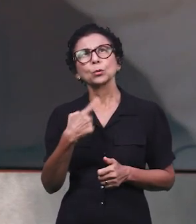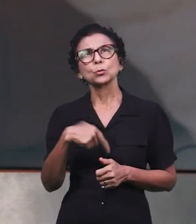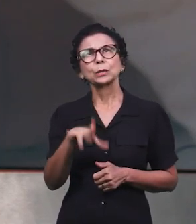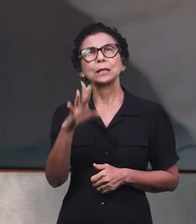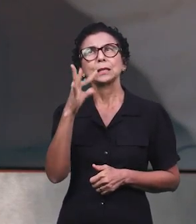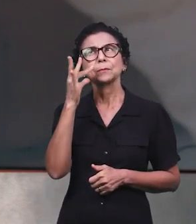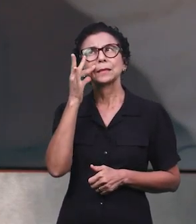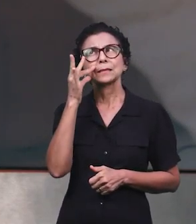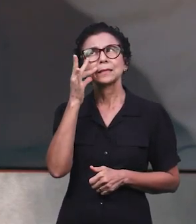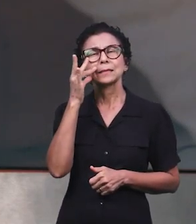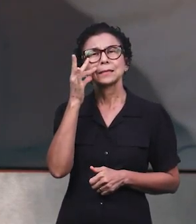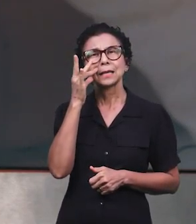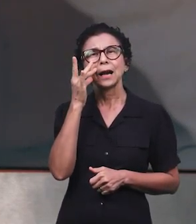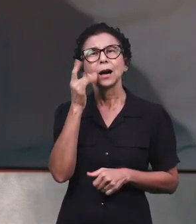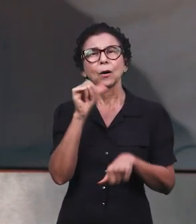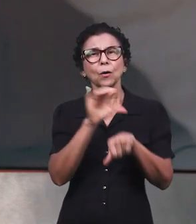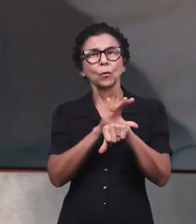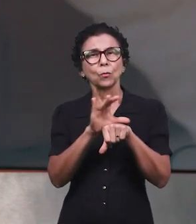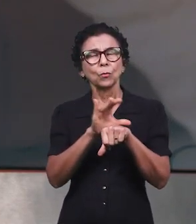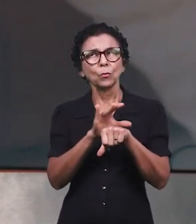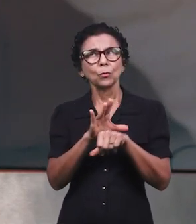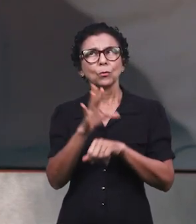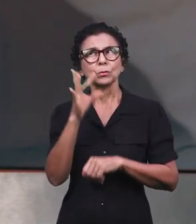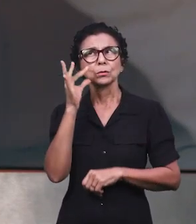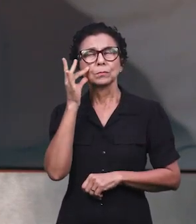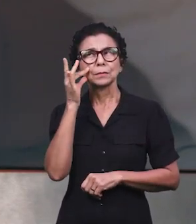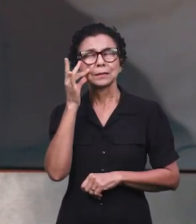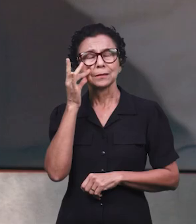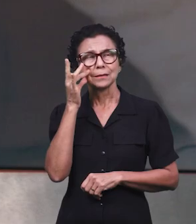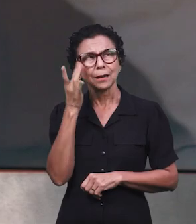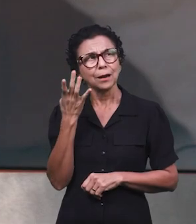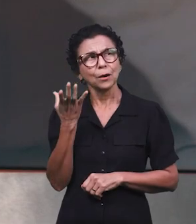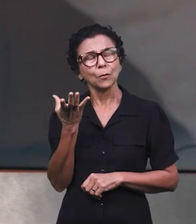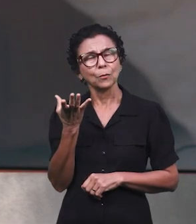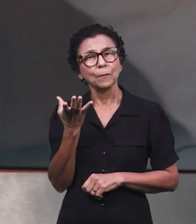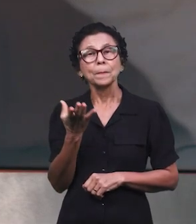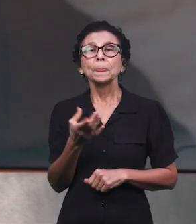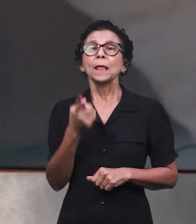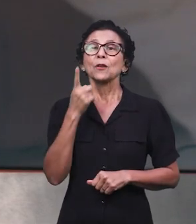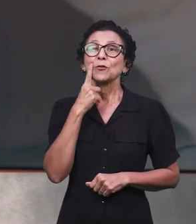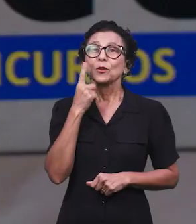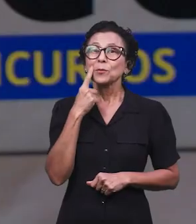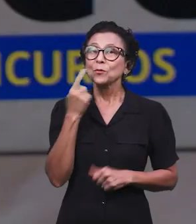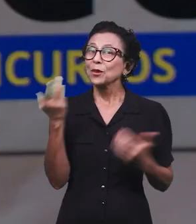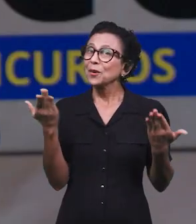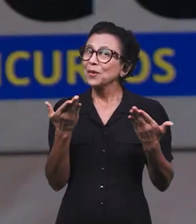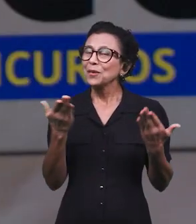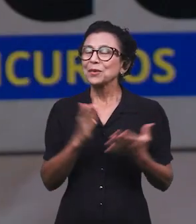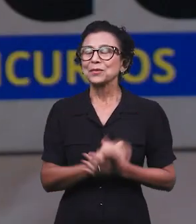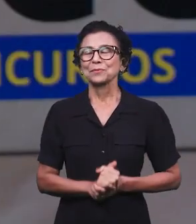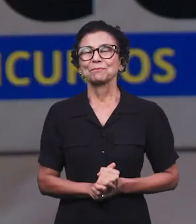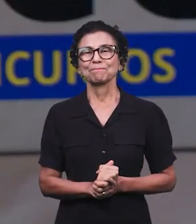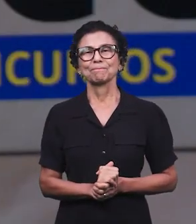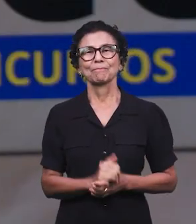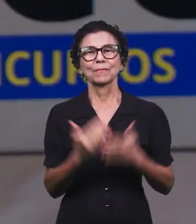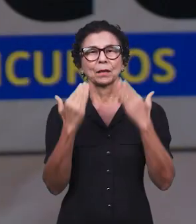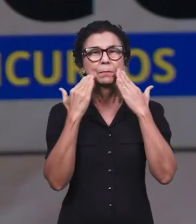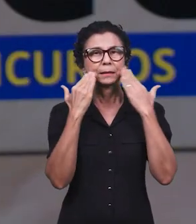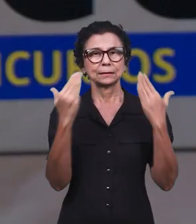curso preparatório presencial? Então, nesse programa, a gente quer conversar sobre isso, apresentar para